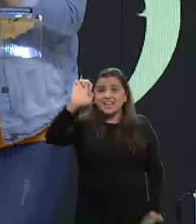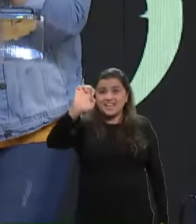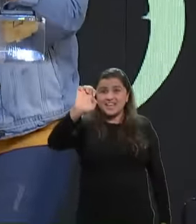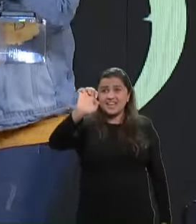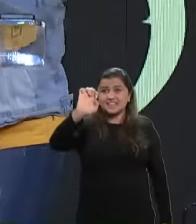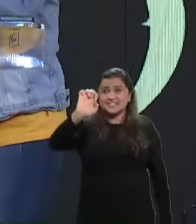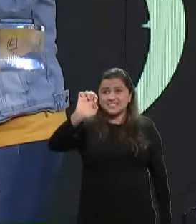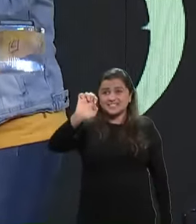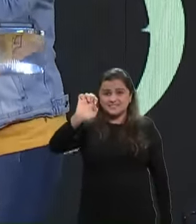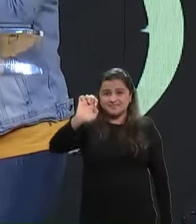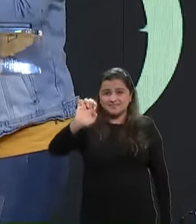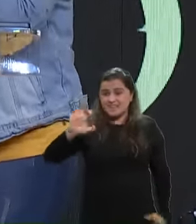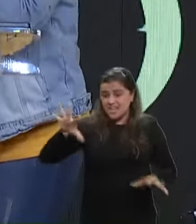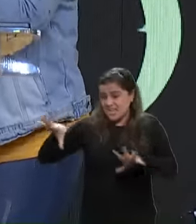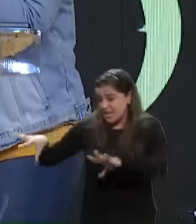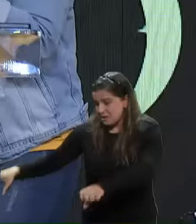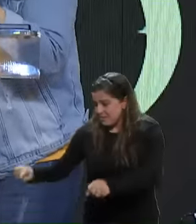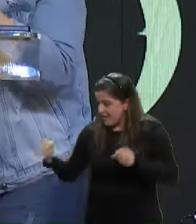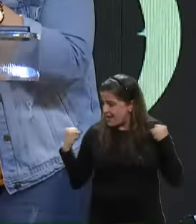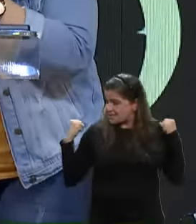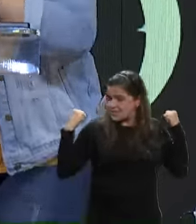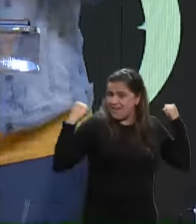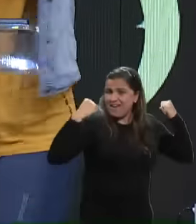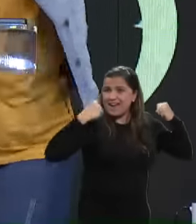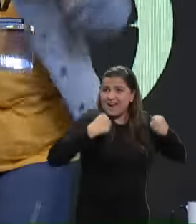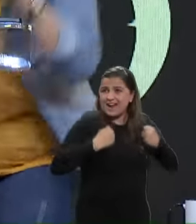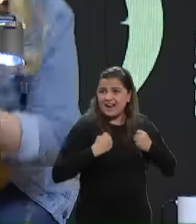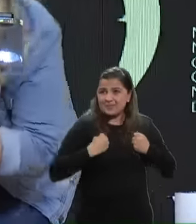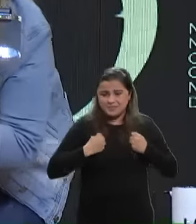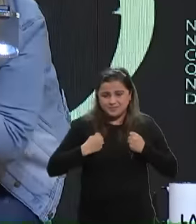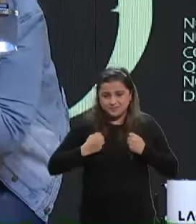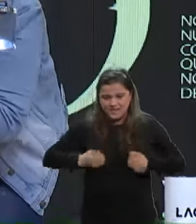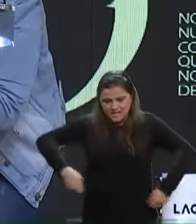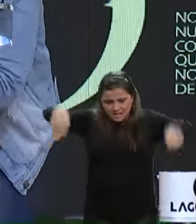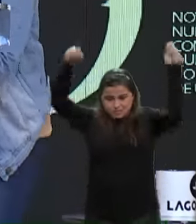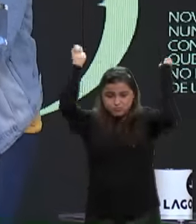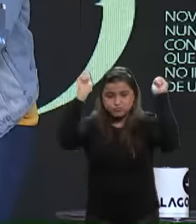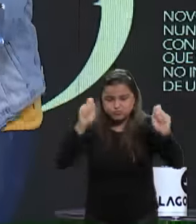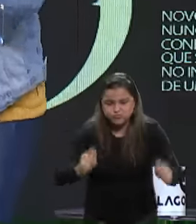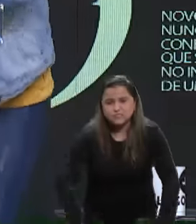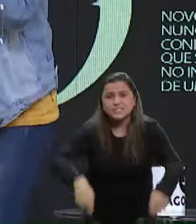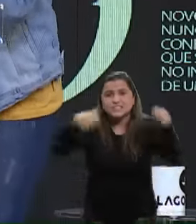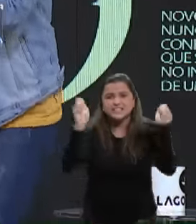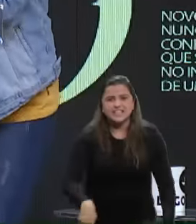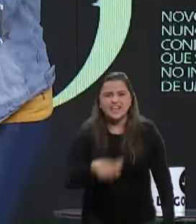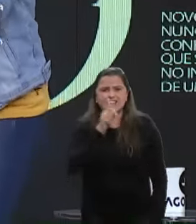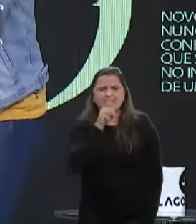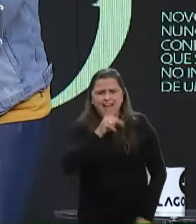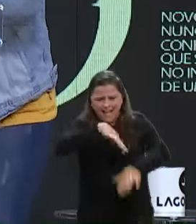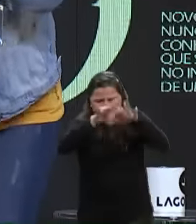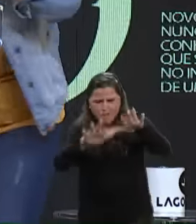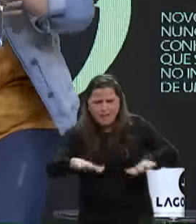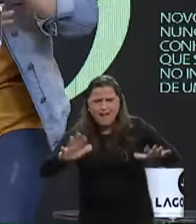Ia pegar a sua capa. Ia bater nas águas. E o rio.